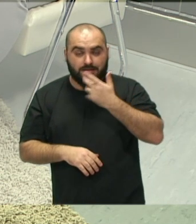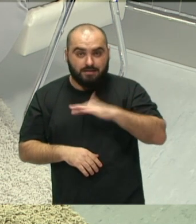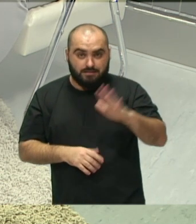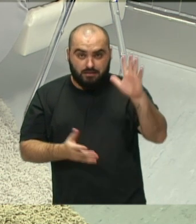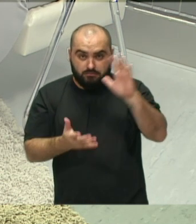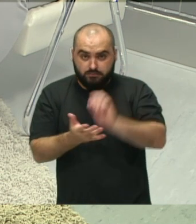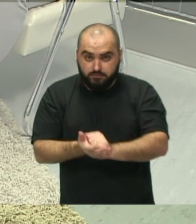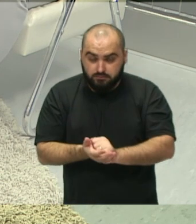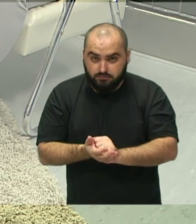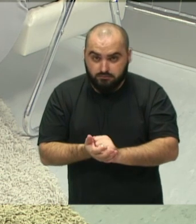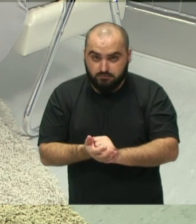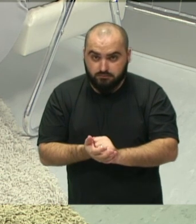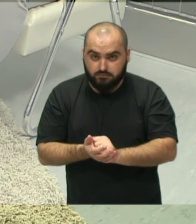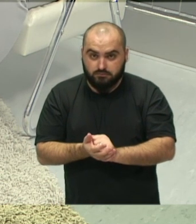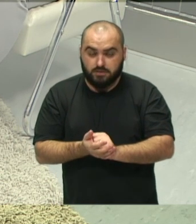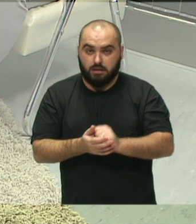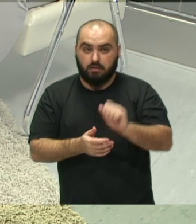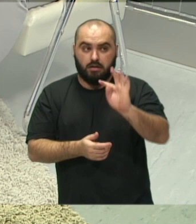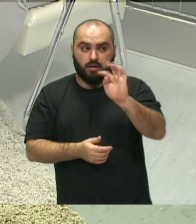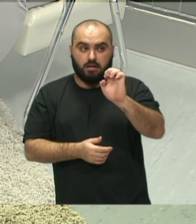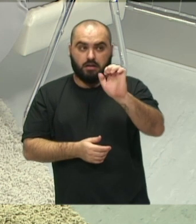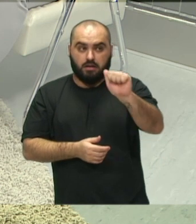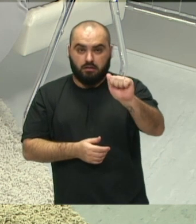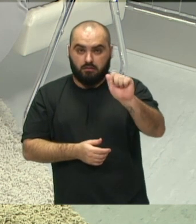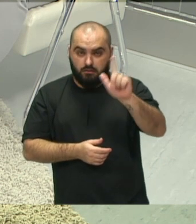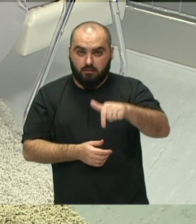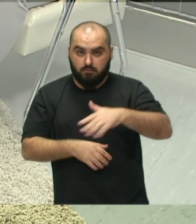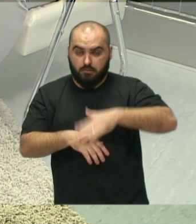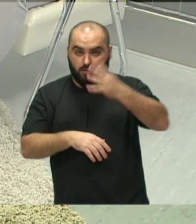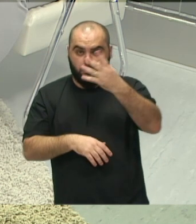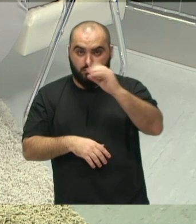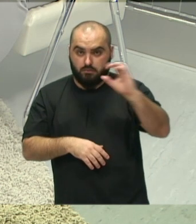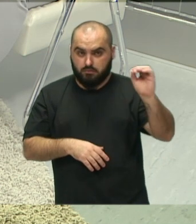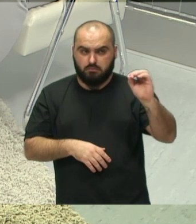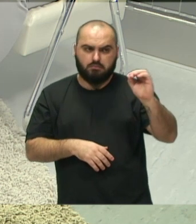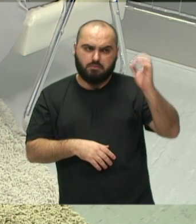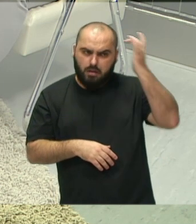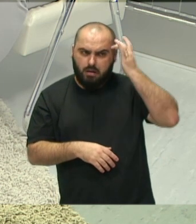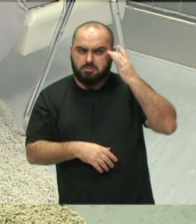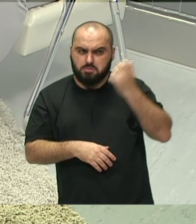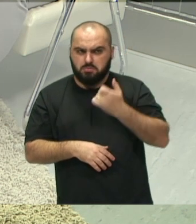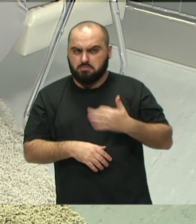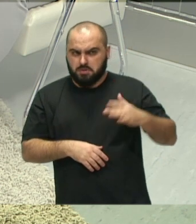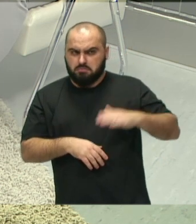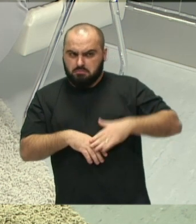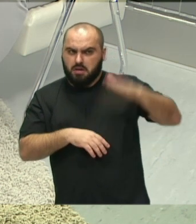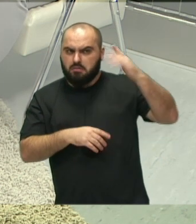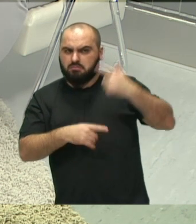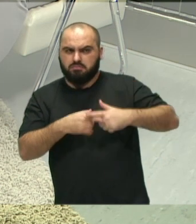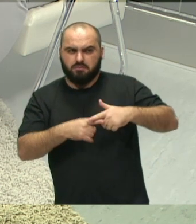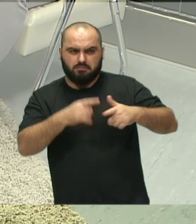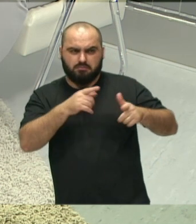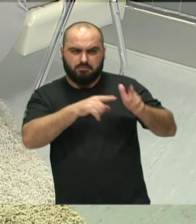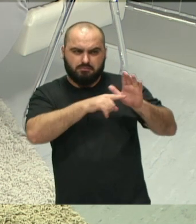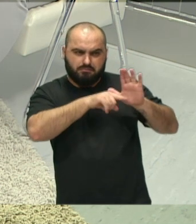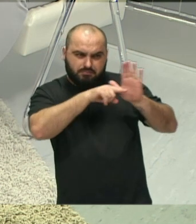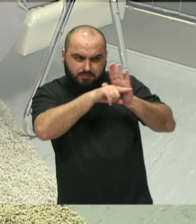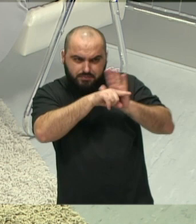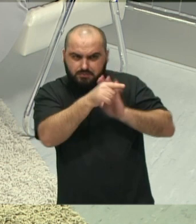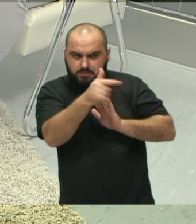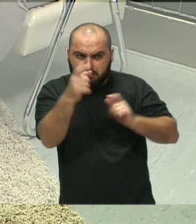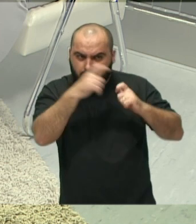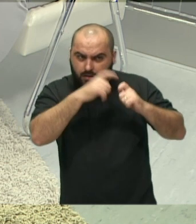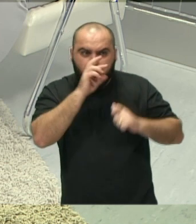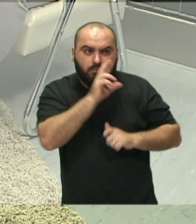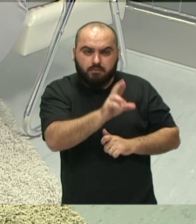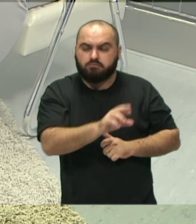cadastradas, né, com o espectro autista. Deve ser um número ainda bem maior, né, porque muitos não têm o diagnóstico. Perfeito.